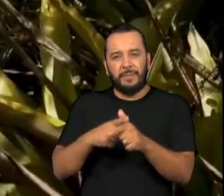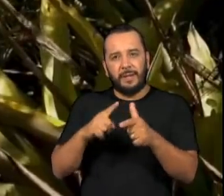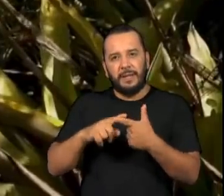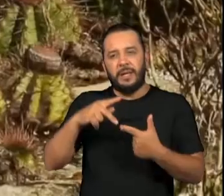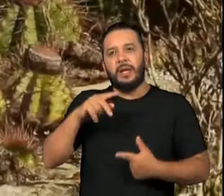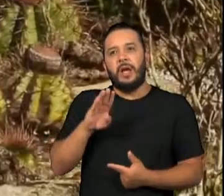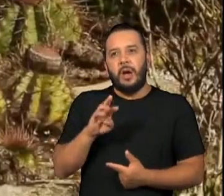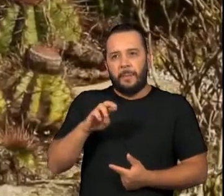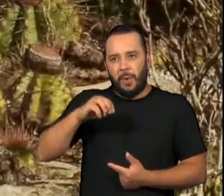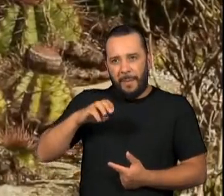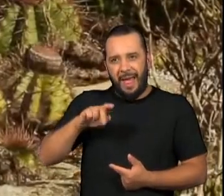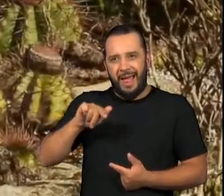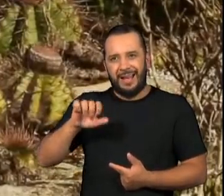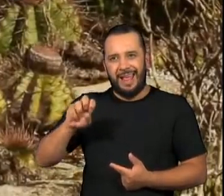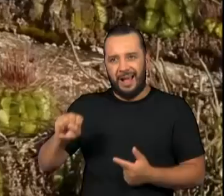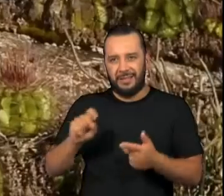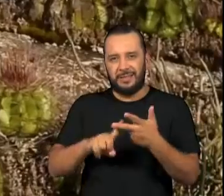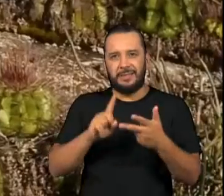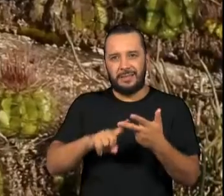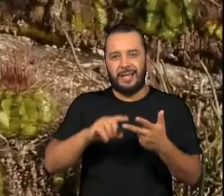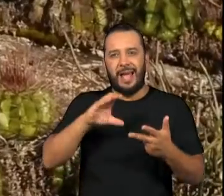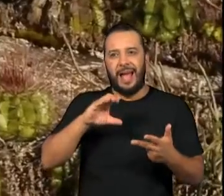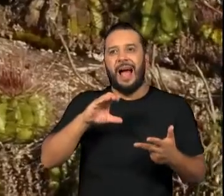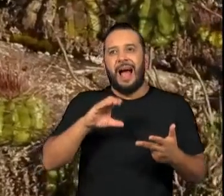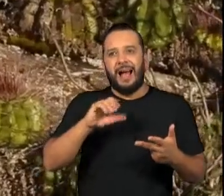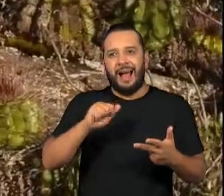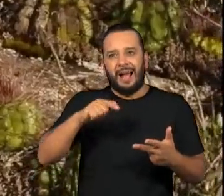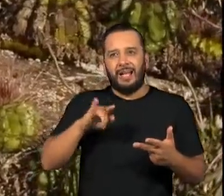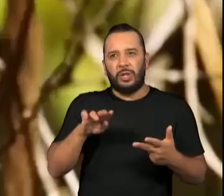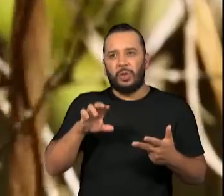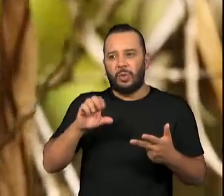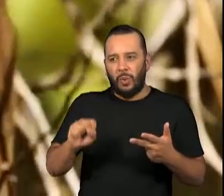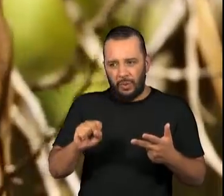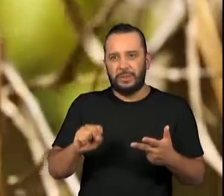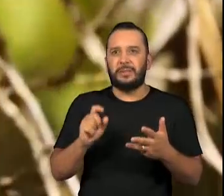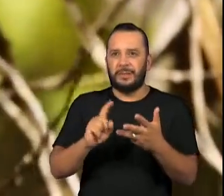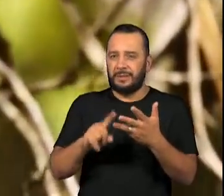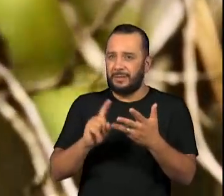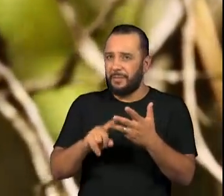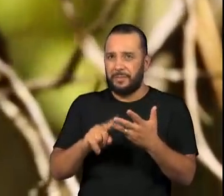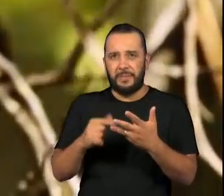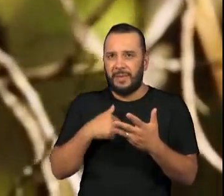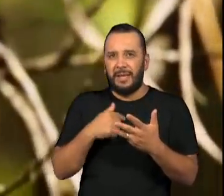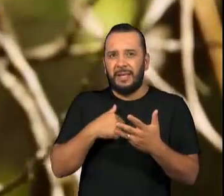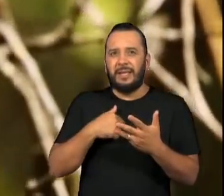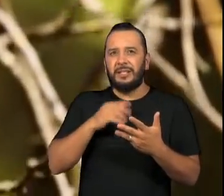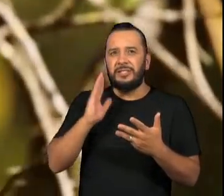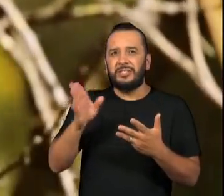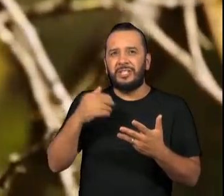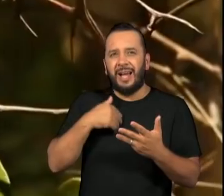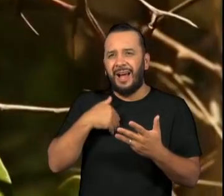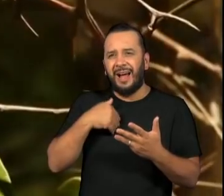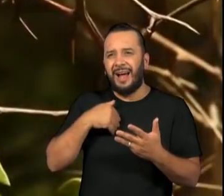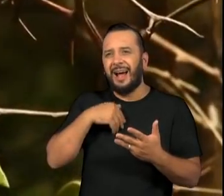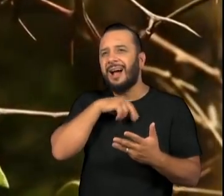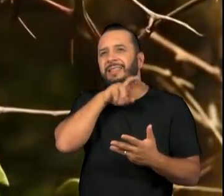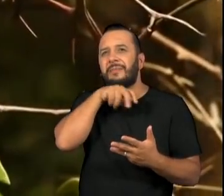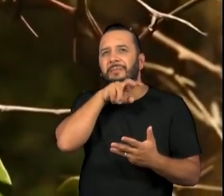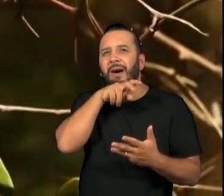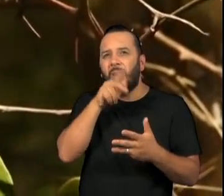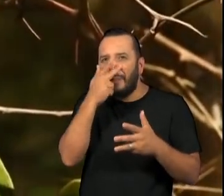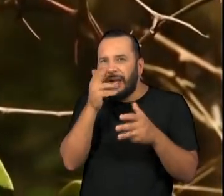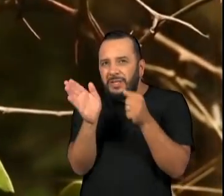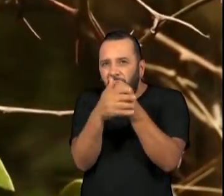solo. Cactos floridos que atraem beija-flores. Bichos mimetizados no ambiente,